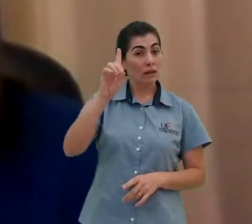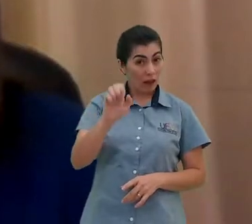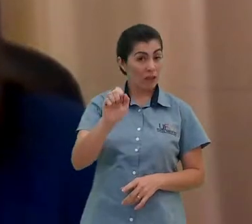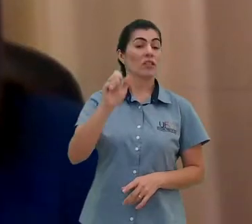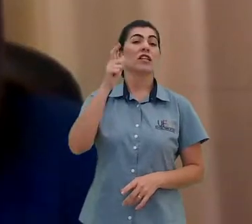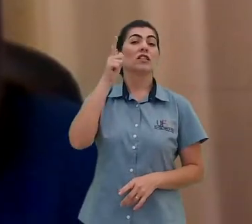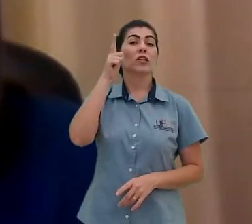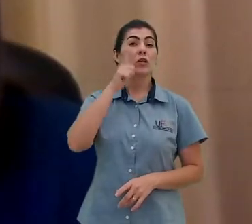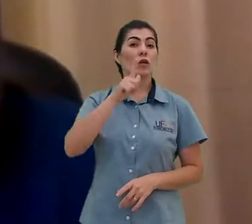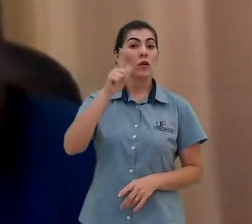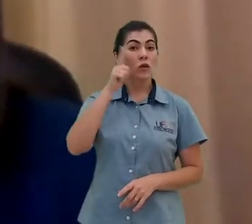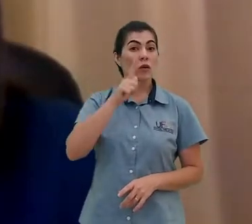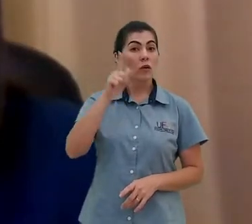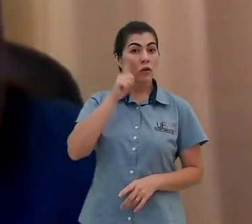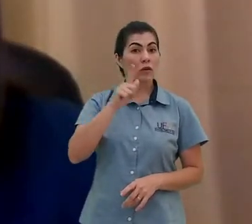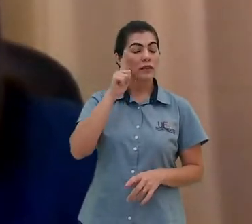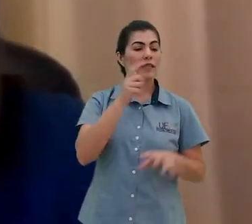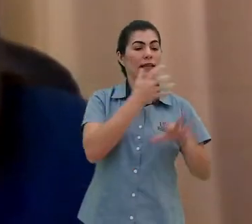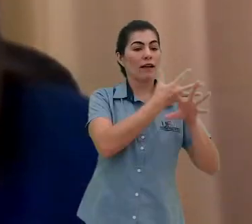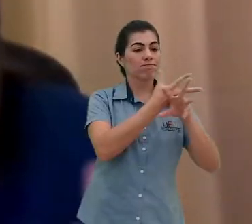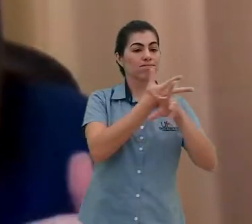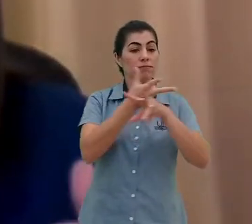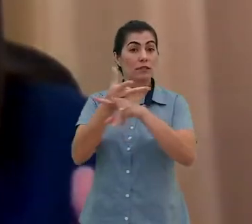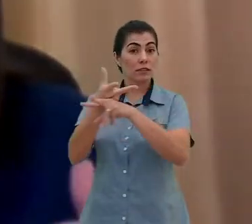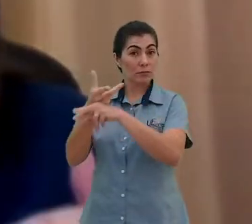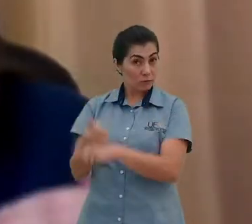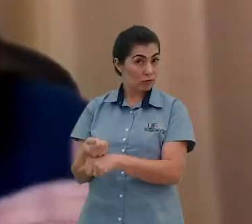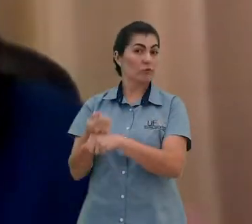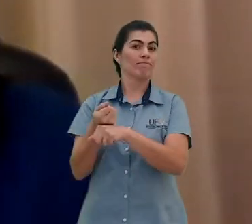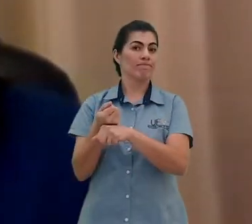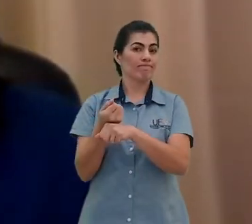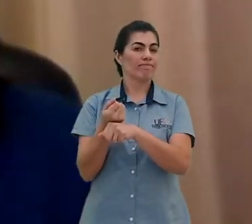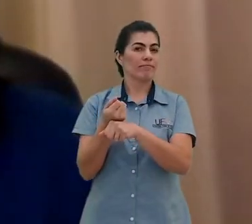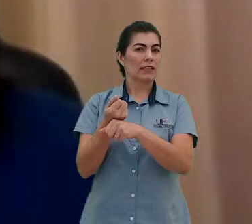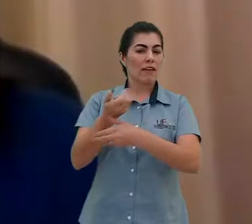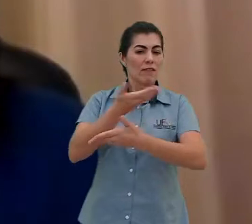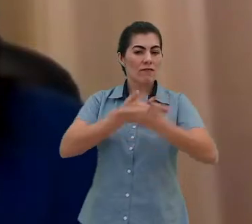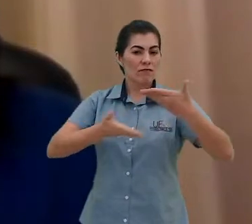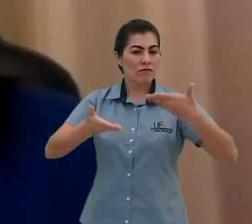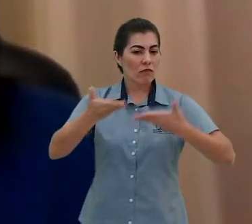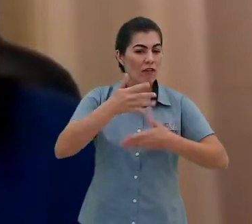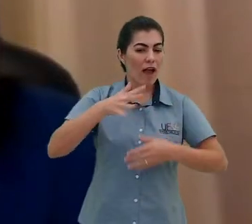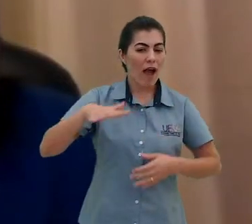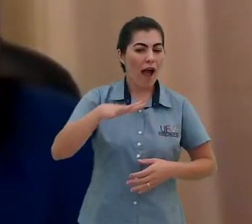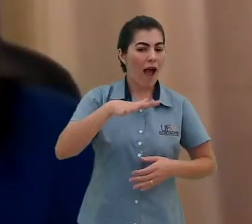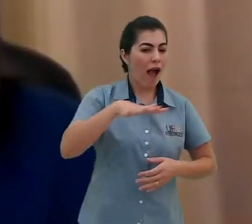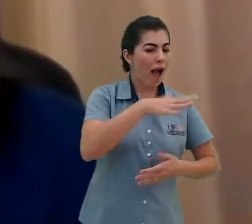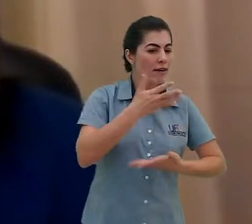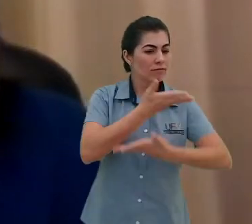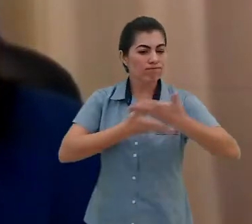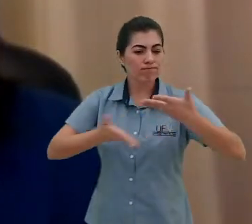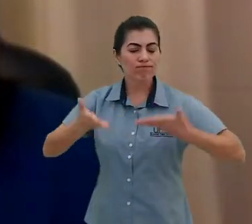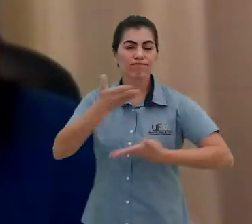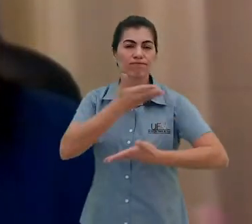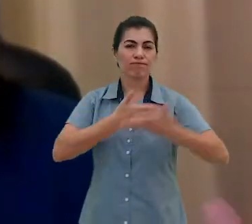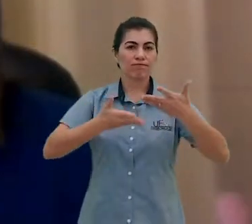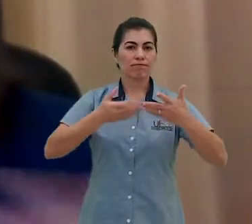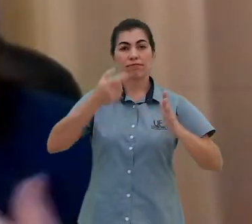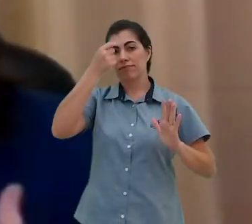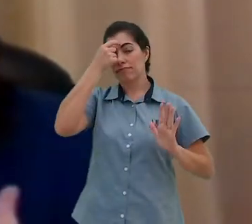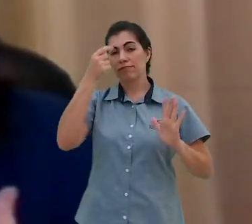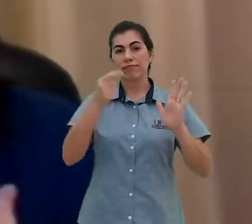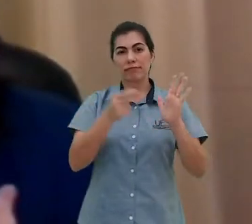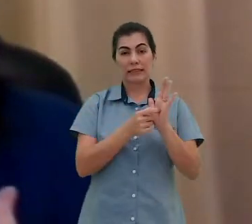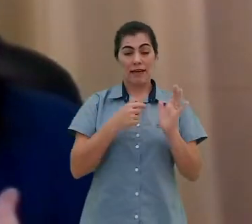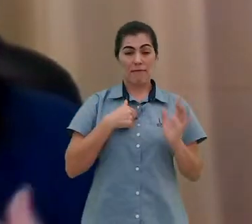na transdisciplinaridade, envolver todas as áreas. Veja, a inteligência artificial, assim como a computação,